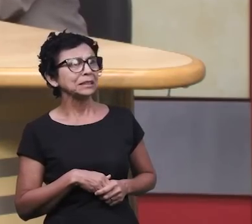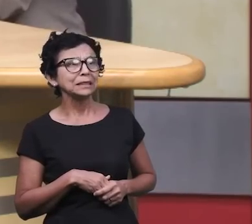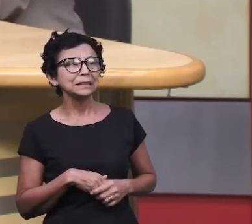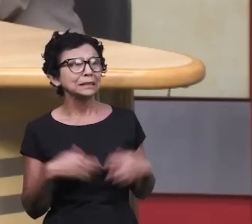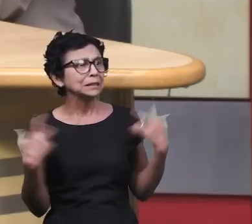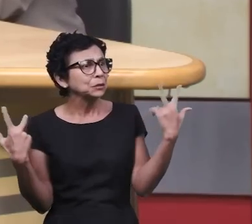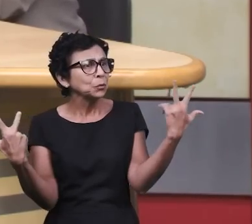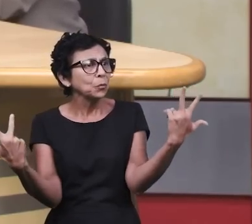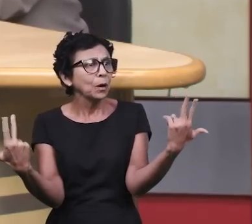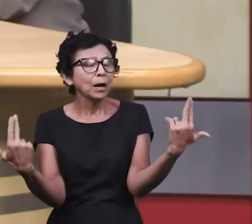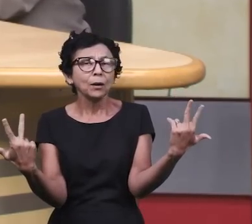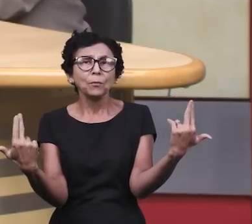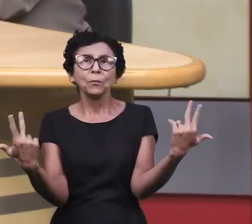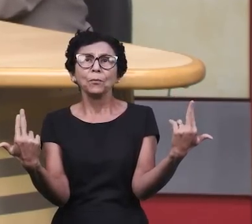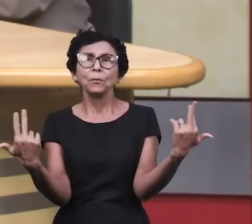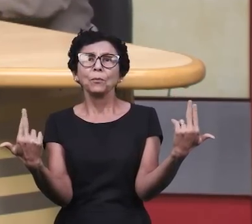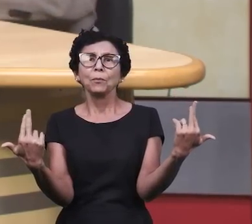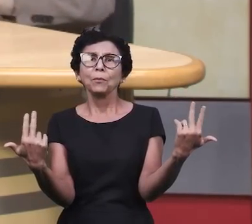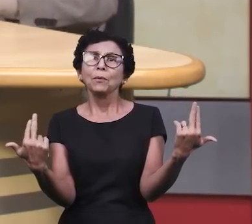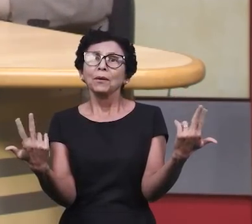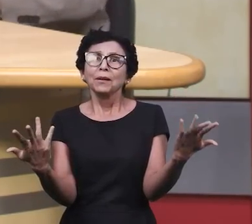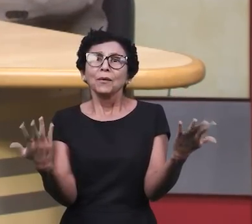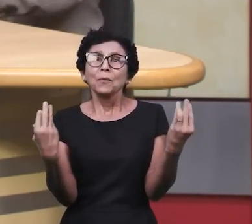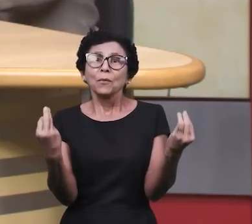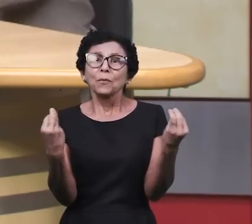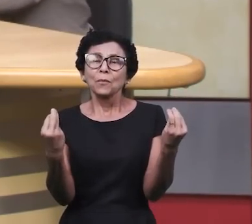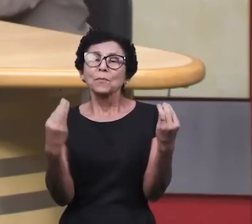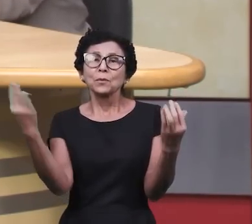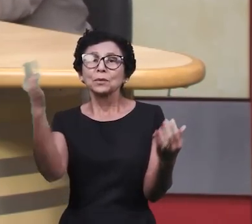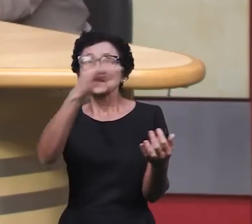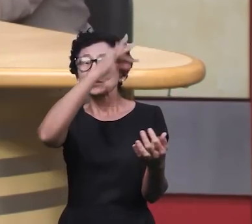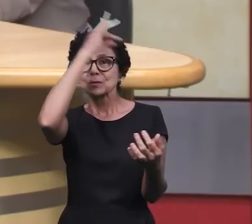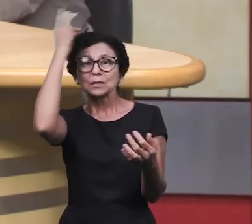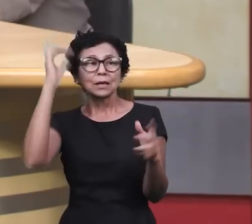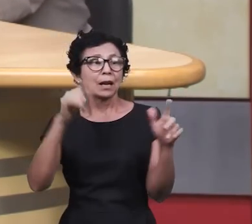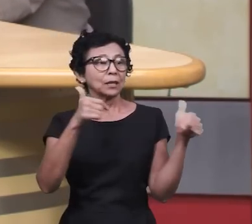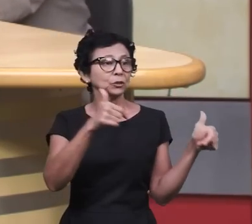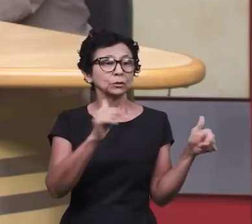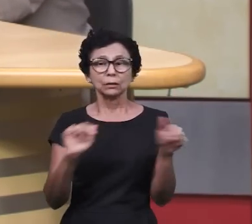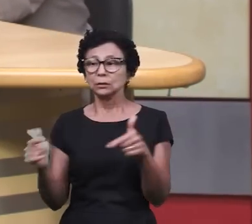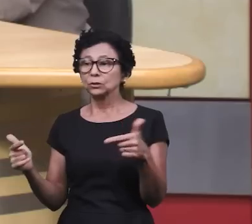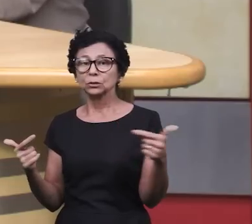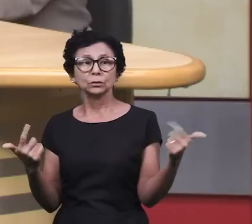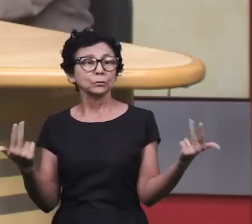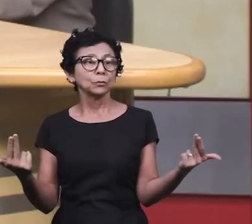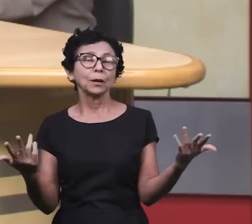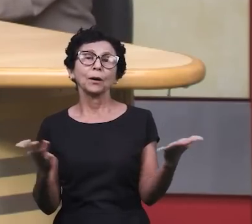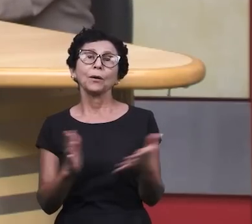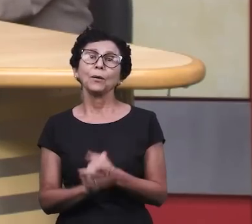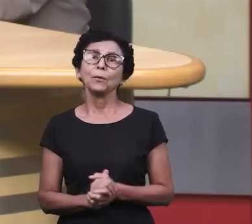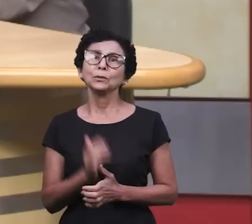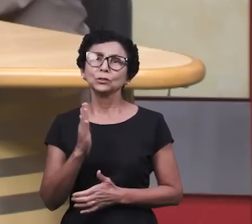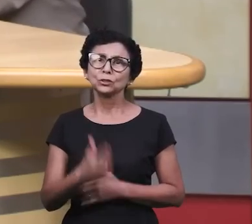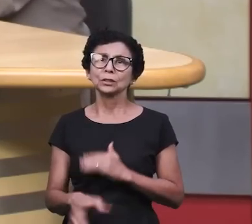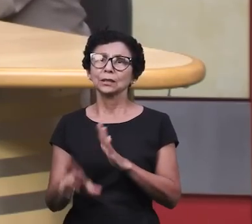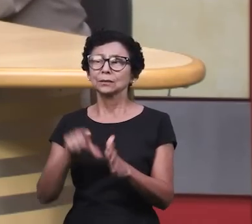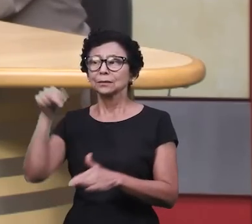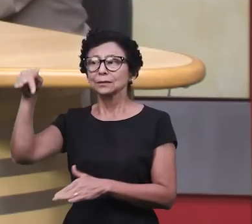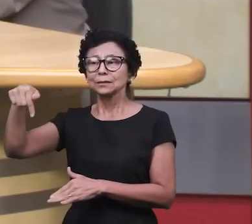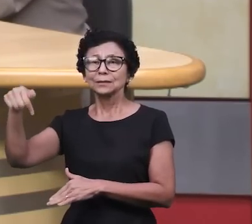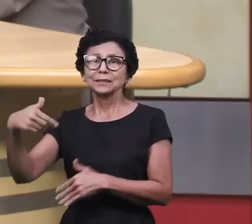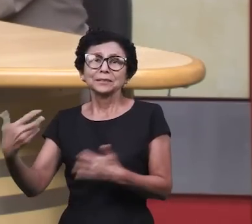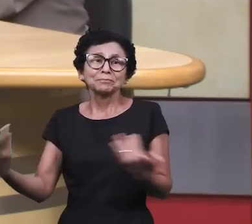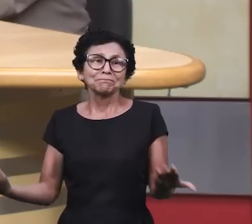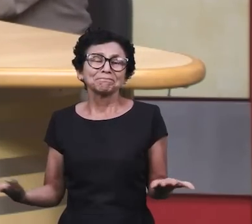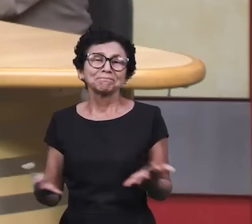As mesmas coisas, assim... Olha como que o Espírito Santo fez com eles, entendeu? Aquilo que já tinha feito conosco,